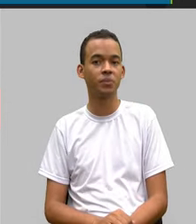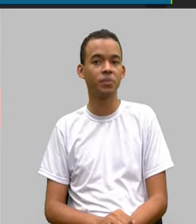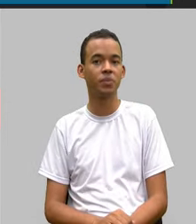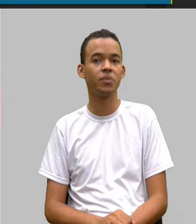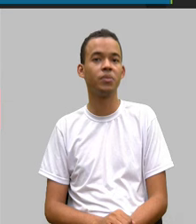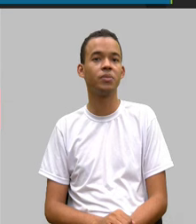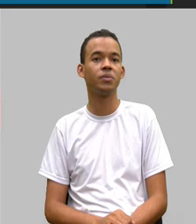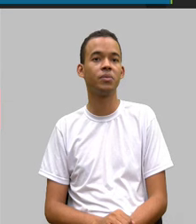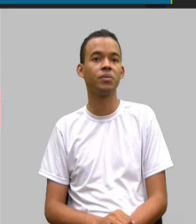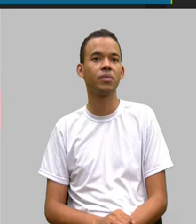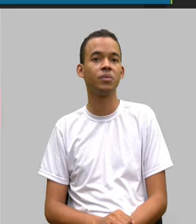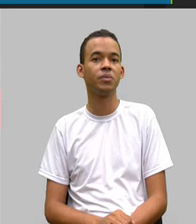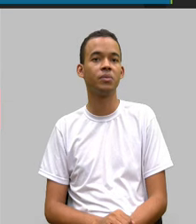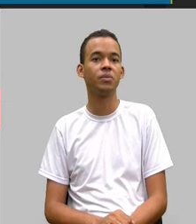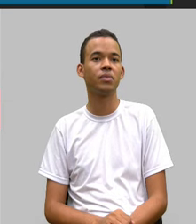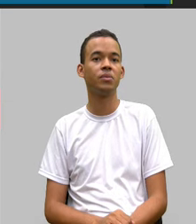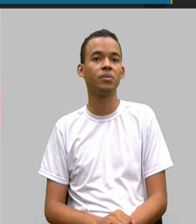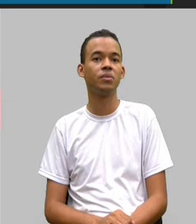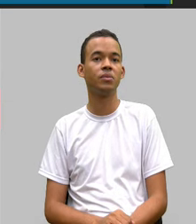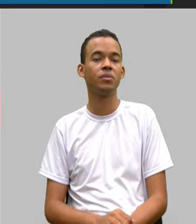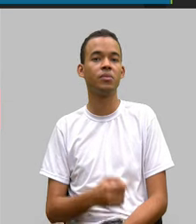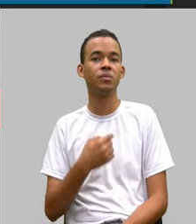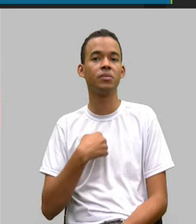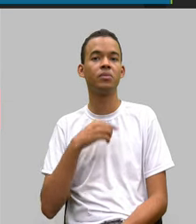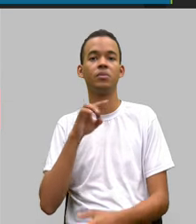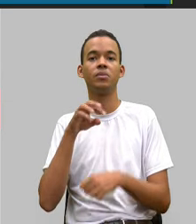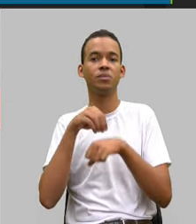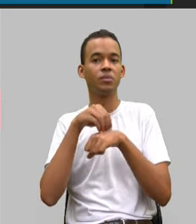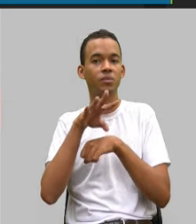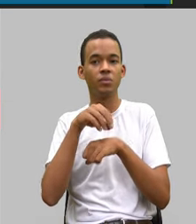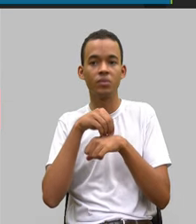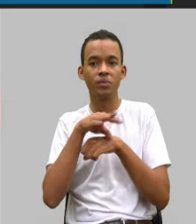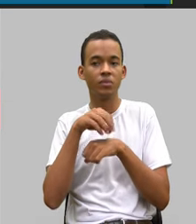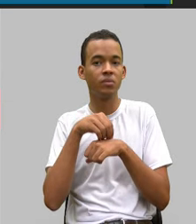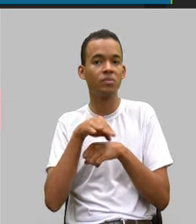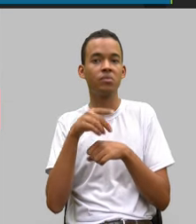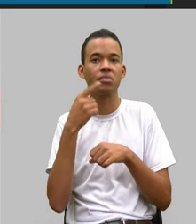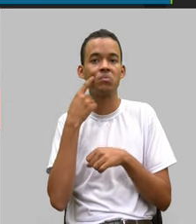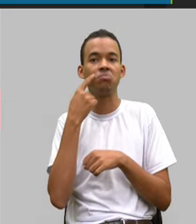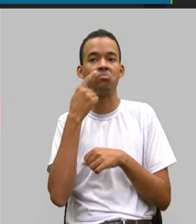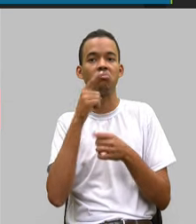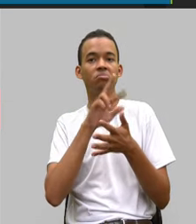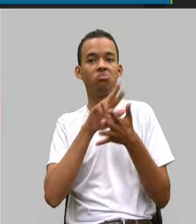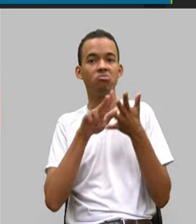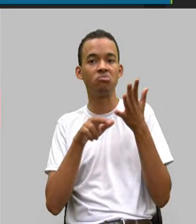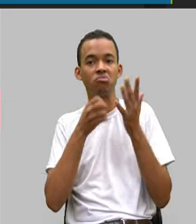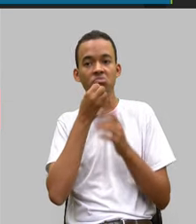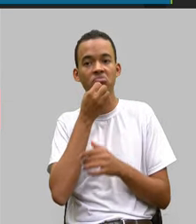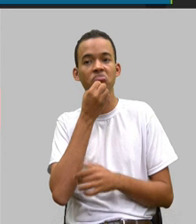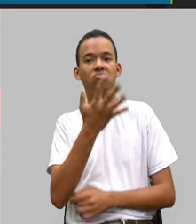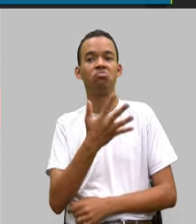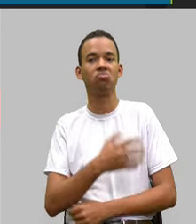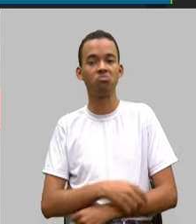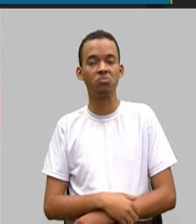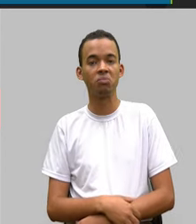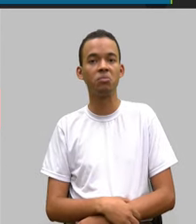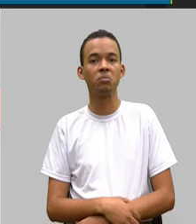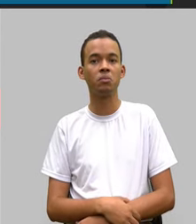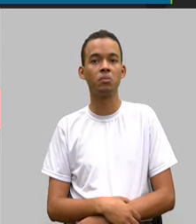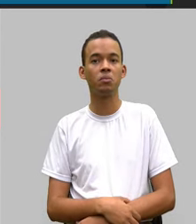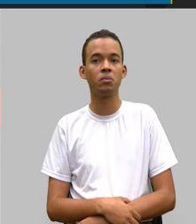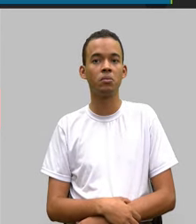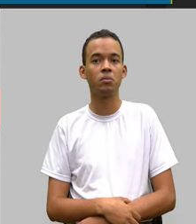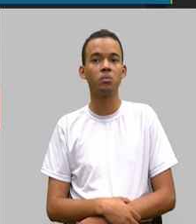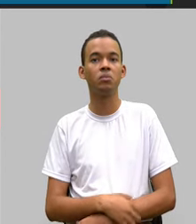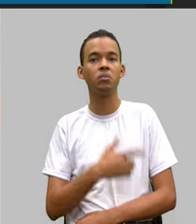integração S tô citando pra gente ver o tanto que coisa Ah e uma área